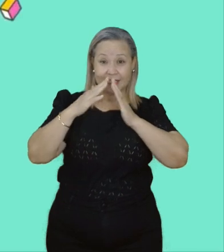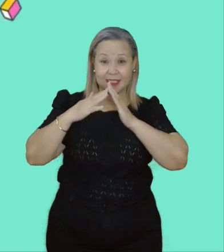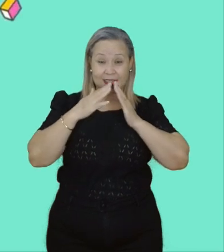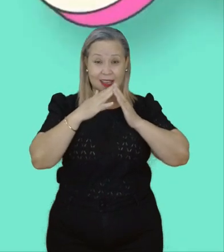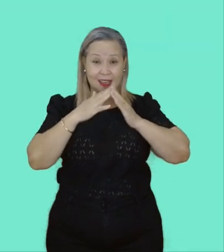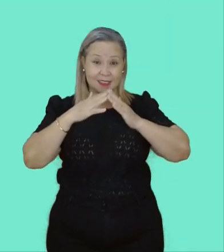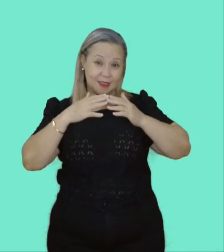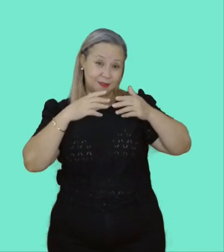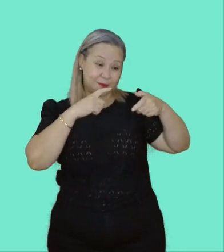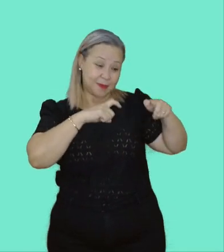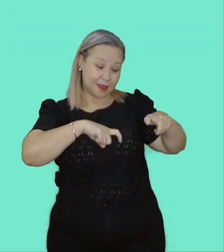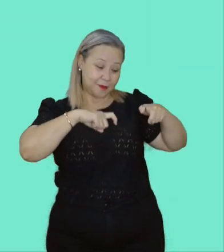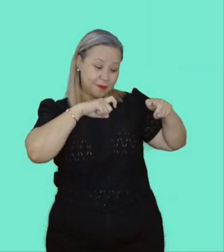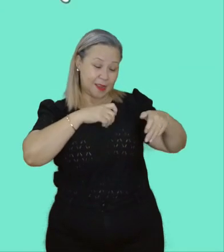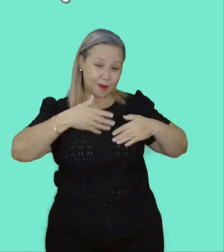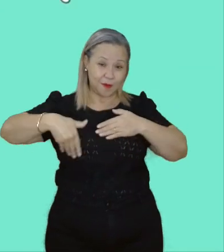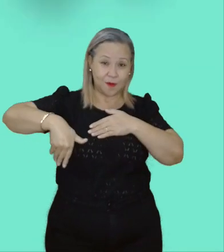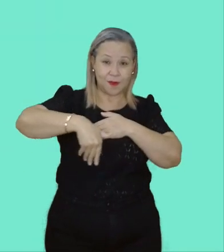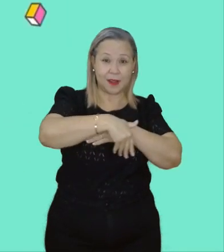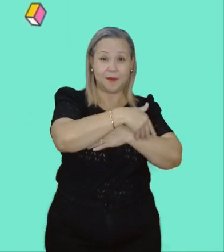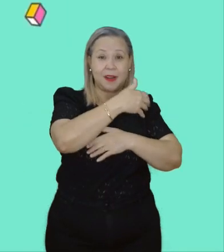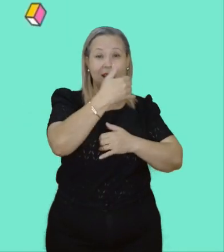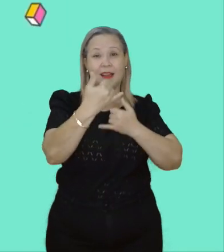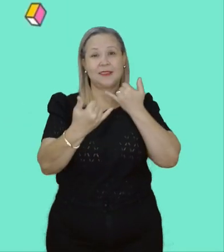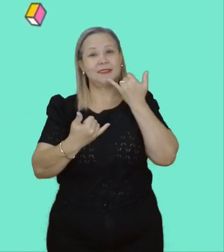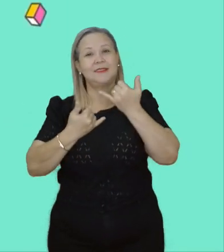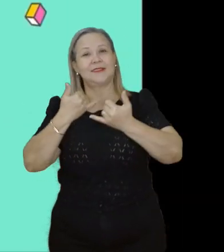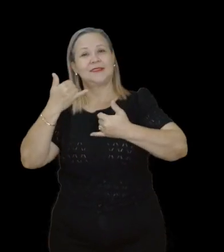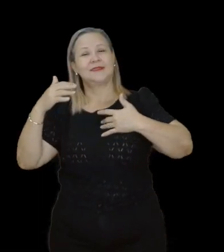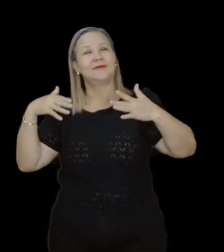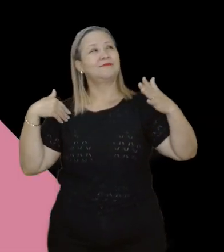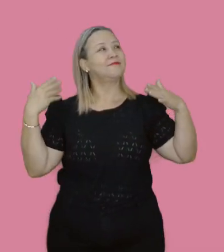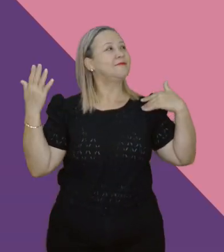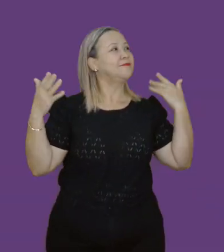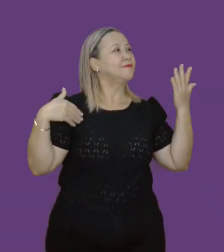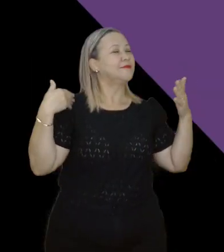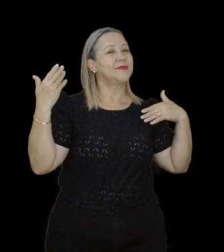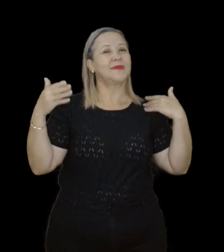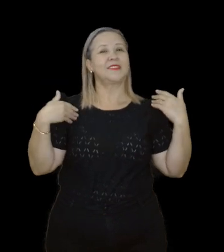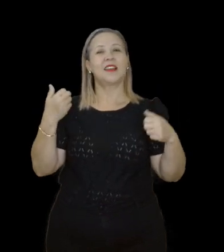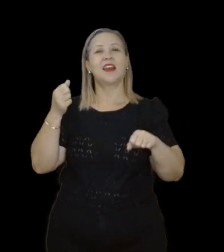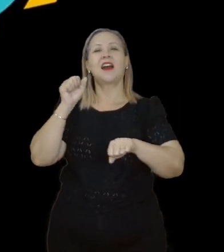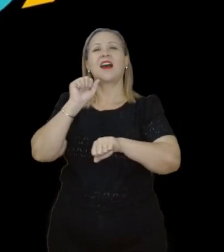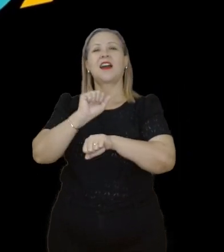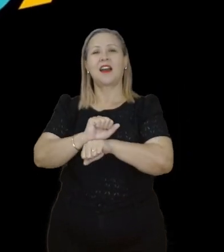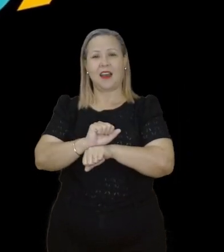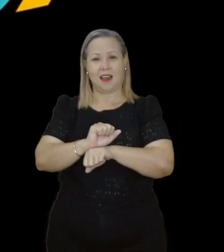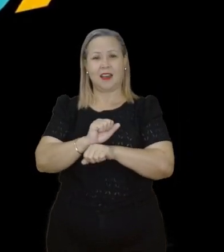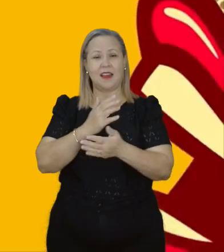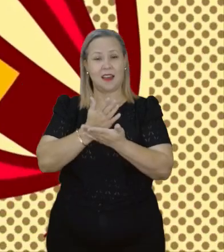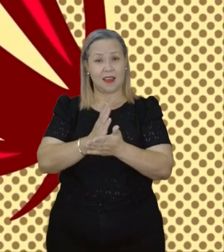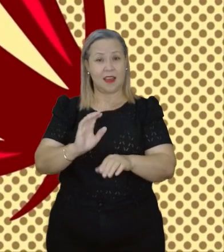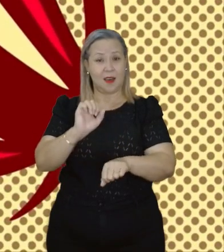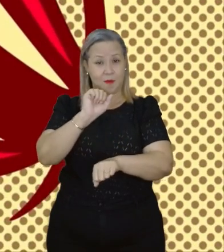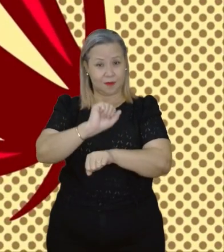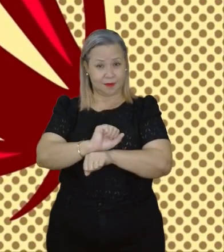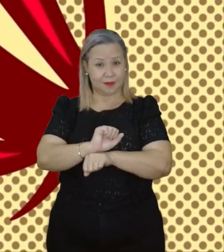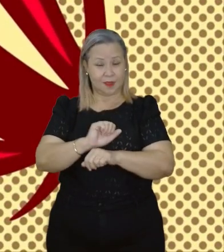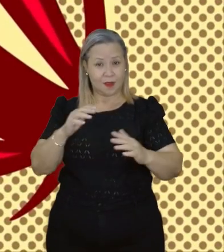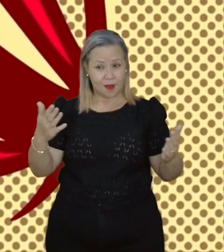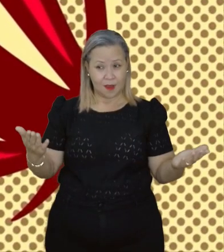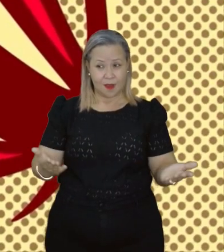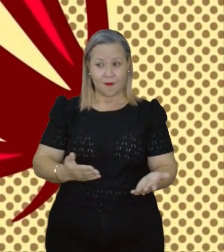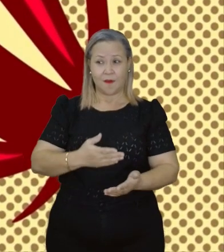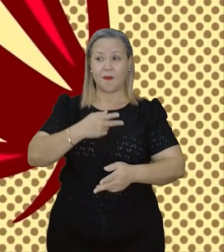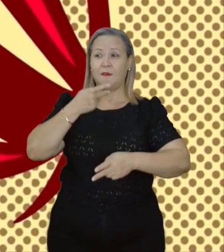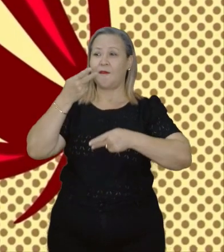Seja em casa, no campo, na rua ou na praça. Chega de mordaça,